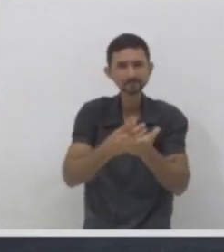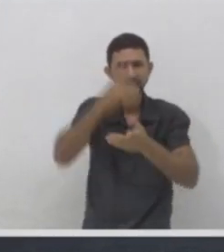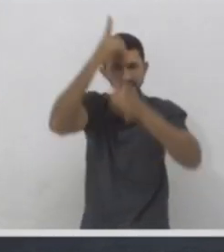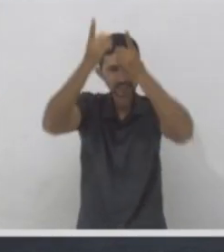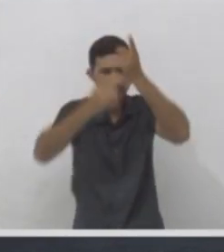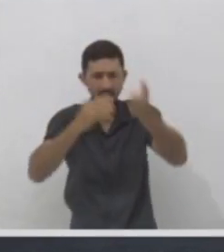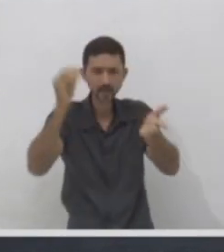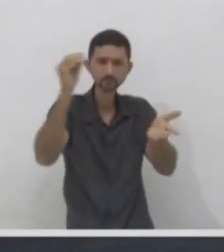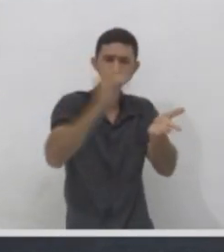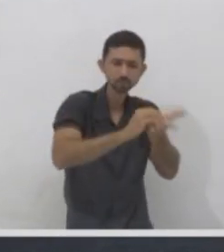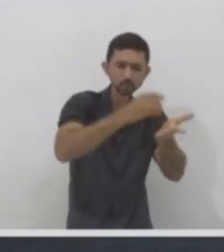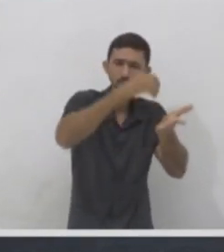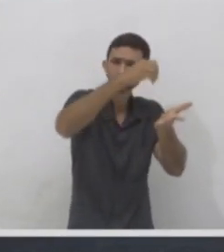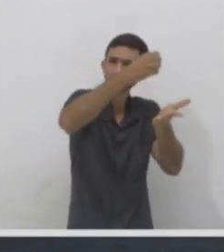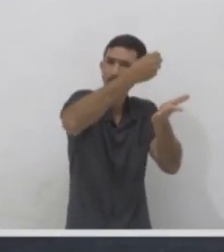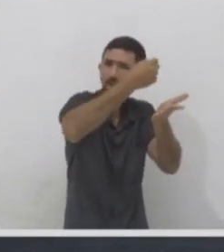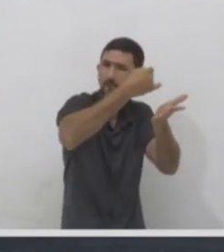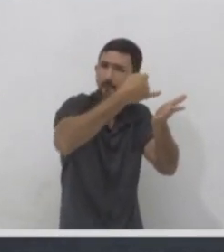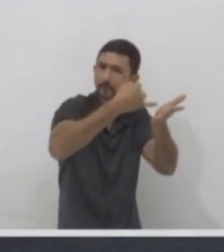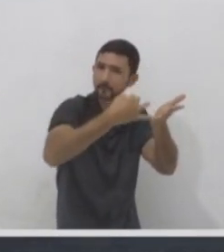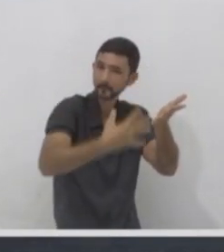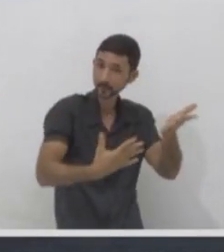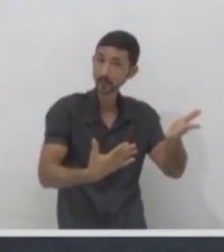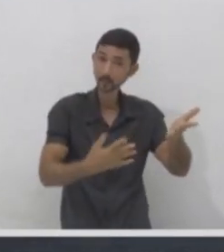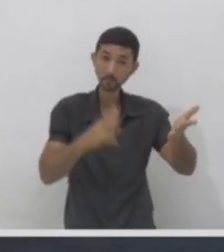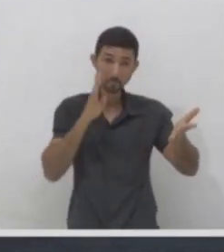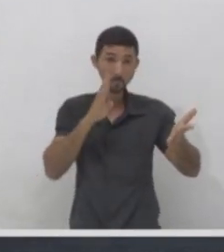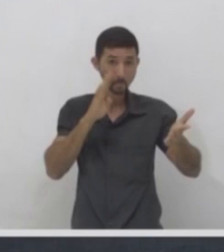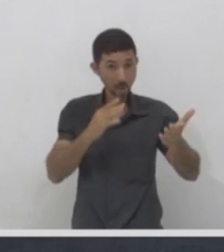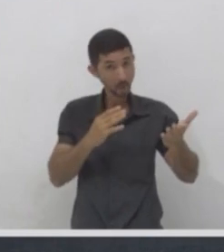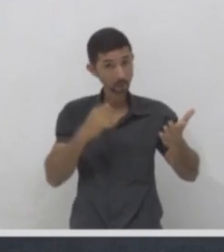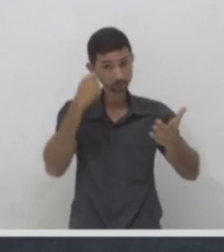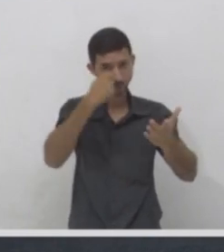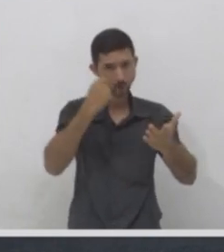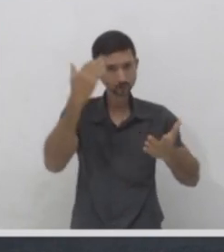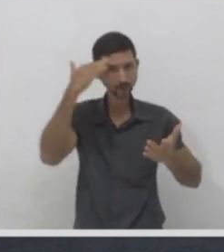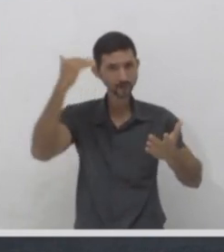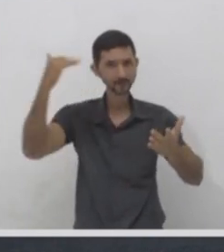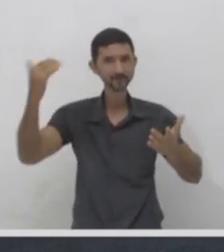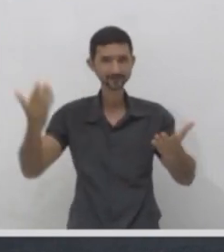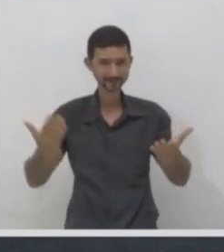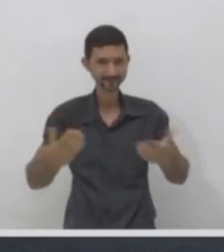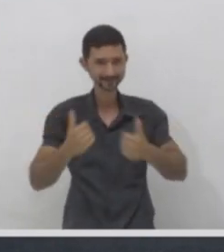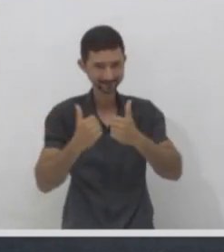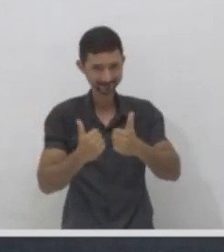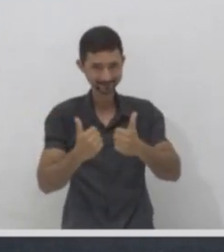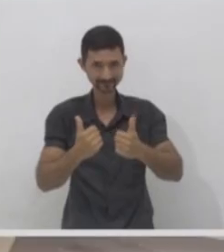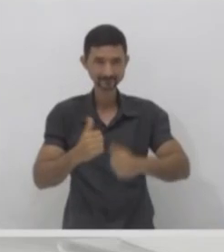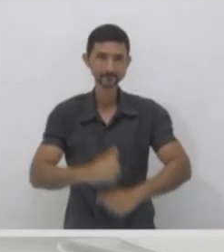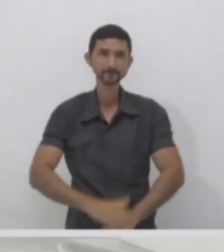sua história e você vai ver que você vai ser um autor de sucesso. Tudo bem?